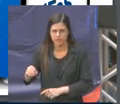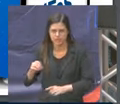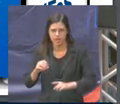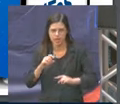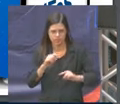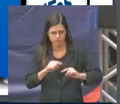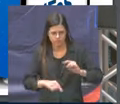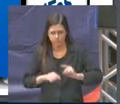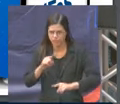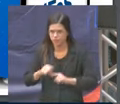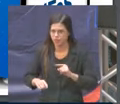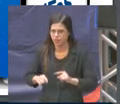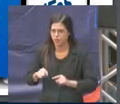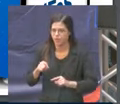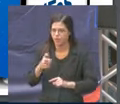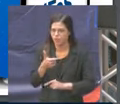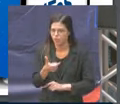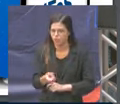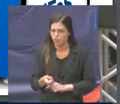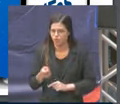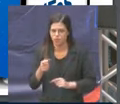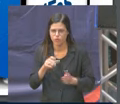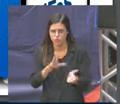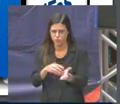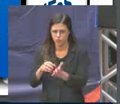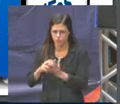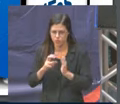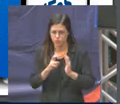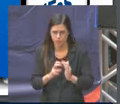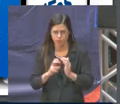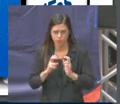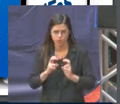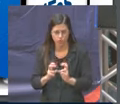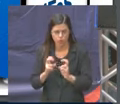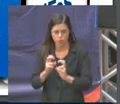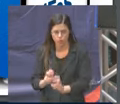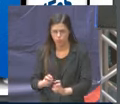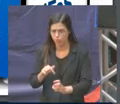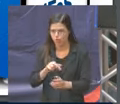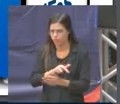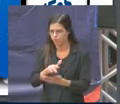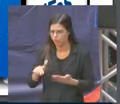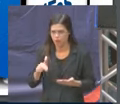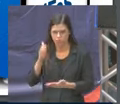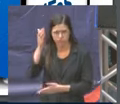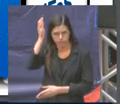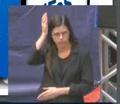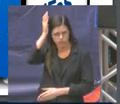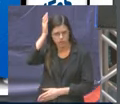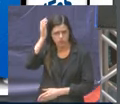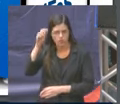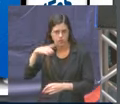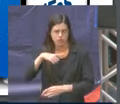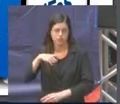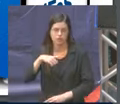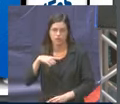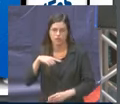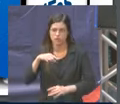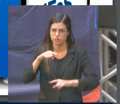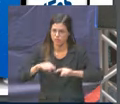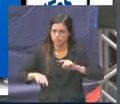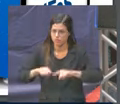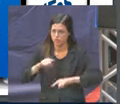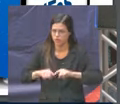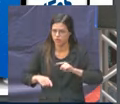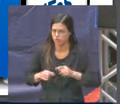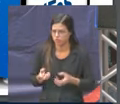do metrô, todas as unidades SESC do SENAC, no Palácio Guanabara tem, em vários locais do estado você tem, e você tem esse equipamento que